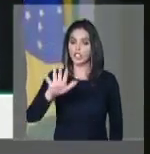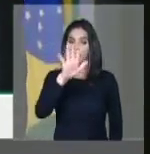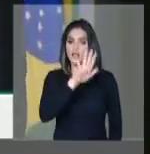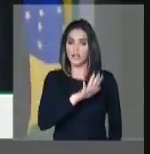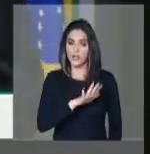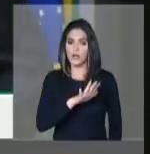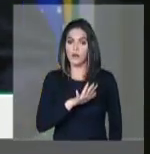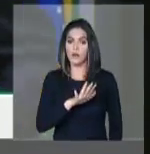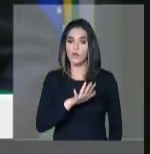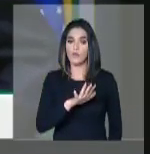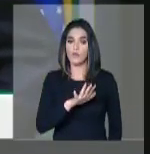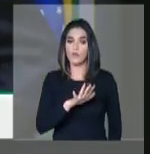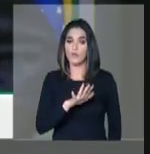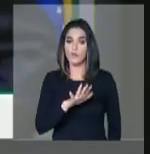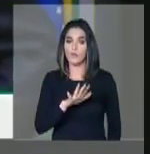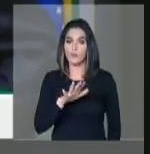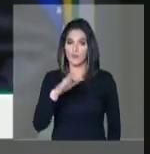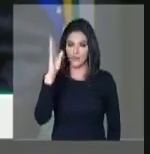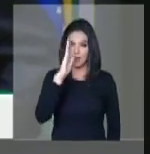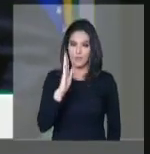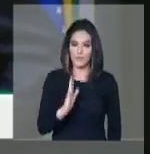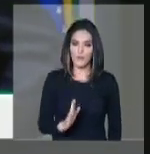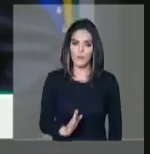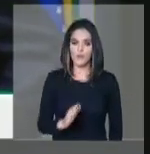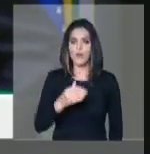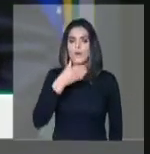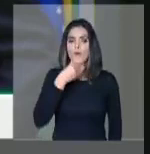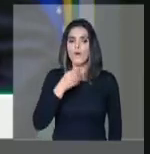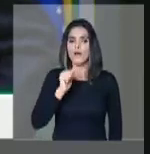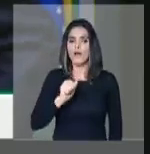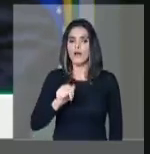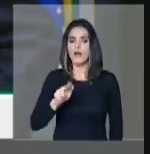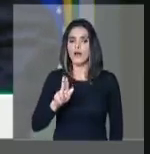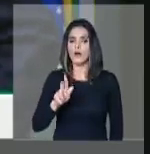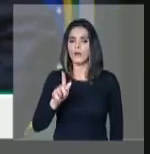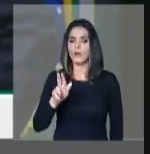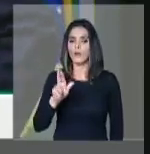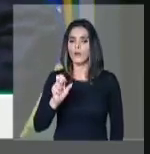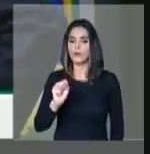o Subprocurador da República, Dr. Augusto Aras,